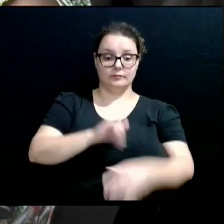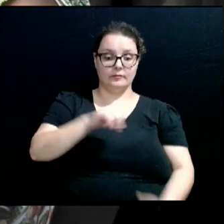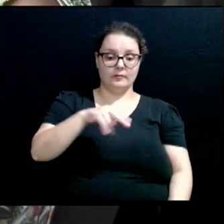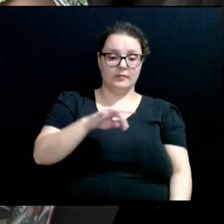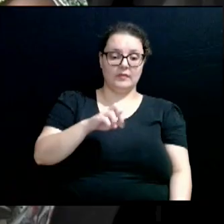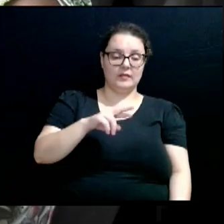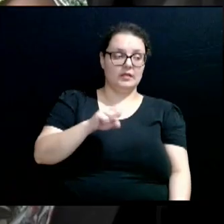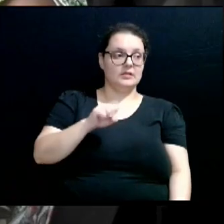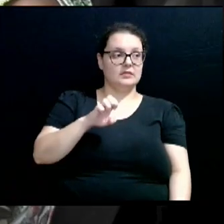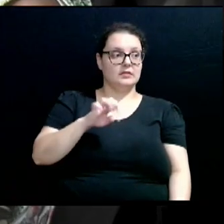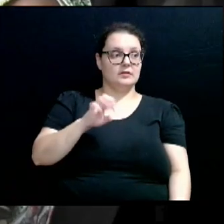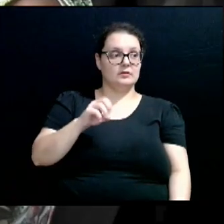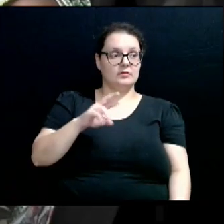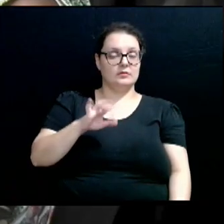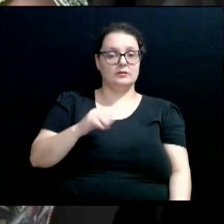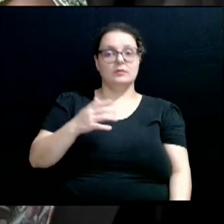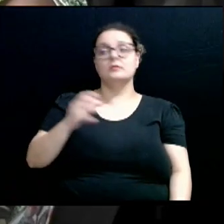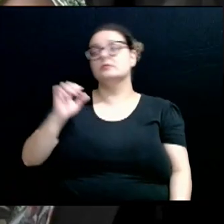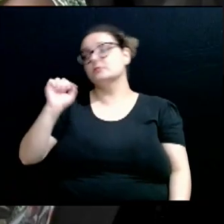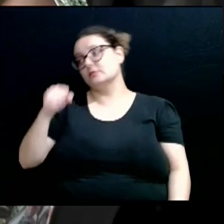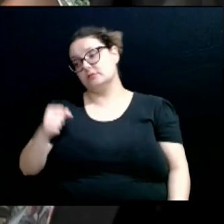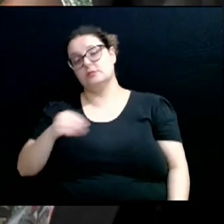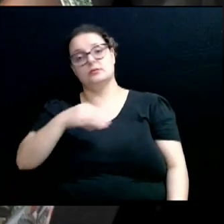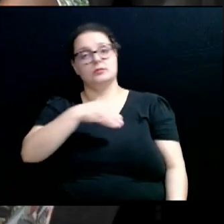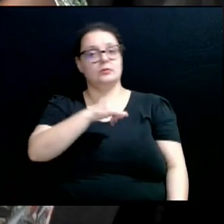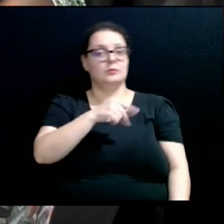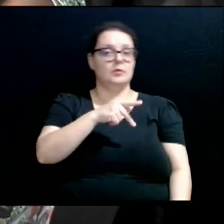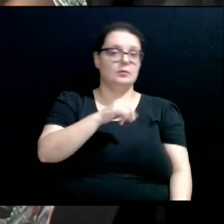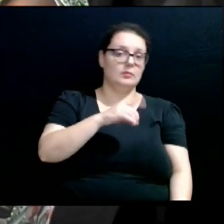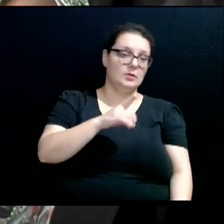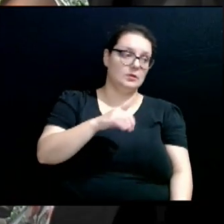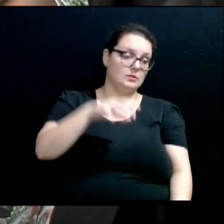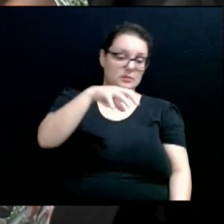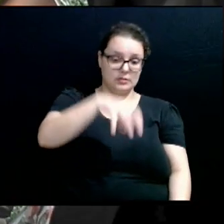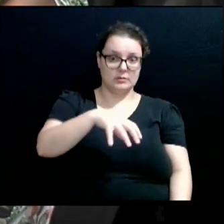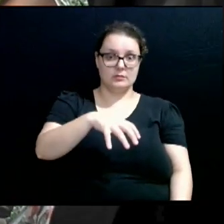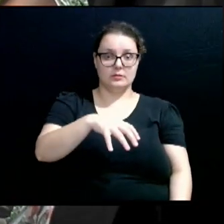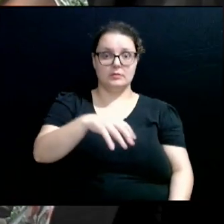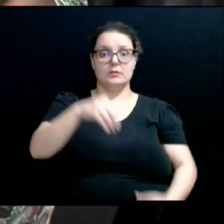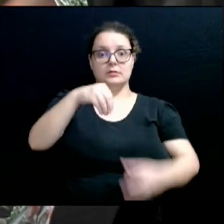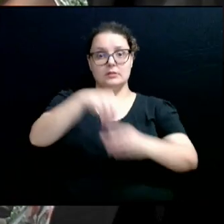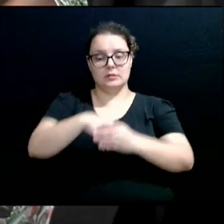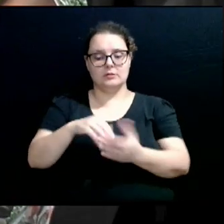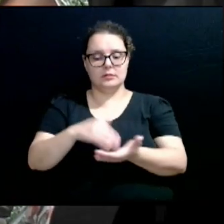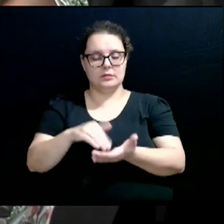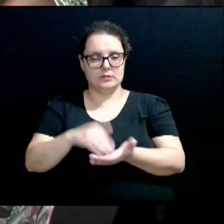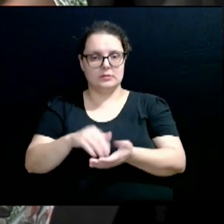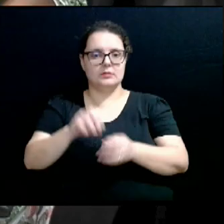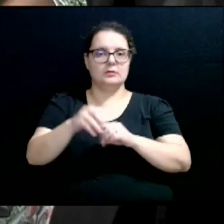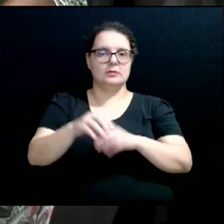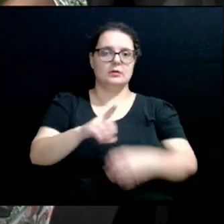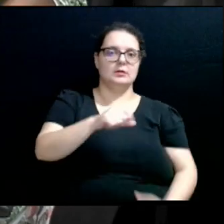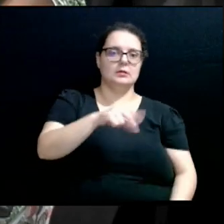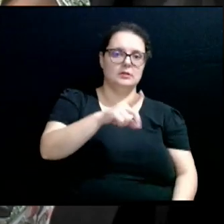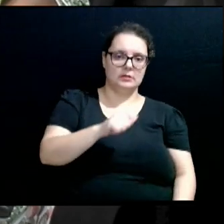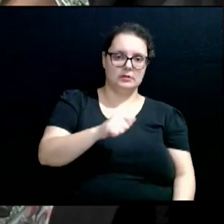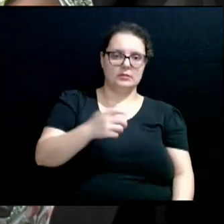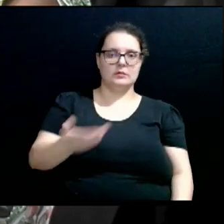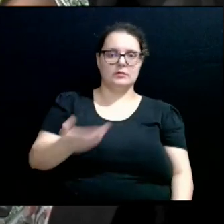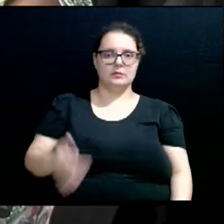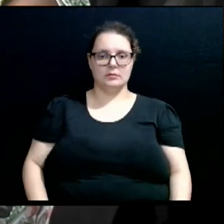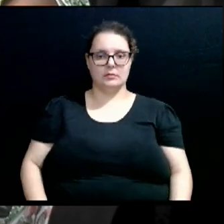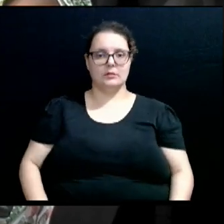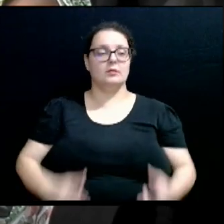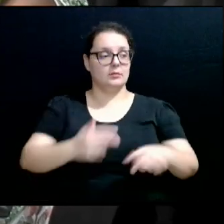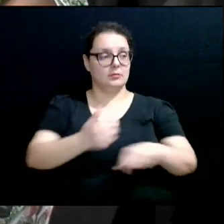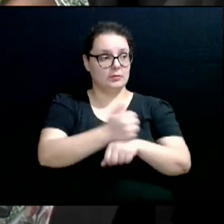o MIPID é um organismo que está dentro da Secretaria de Educação. A Danda, né, como bibliotecária, como